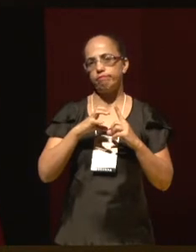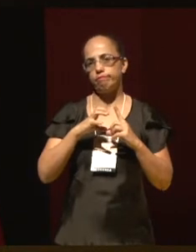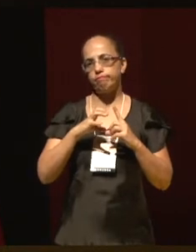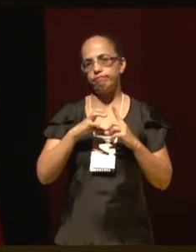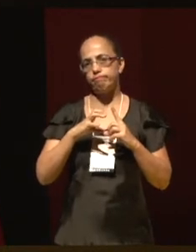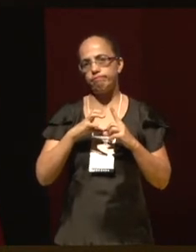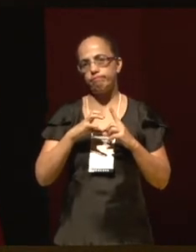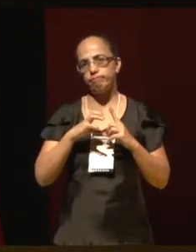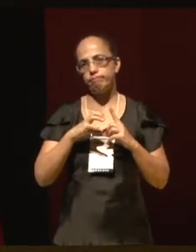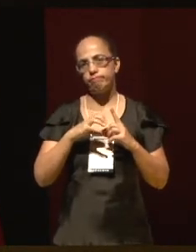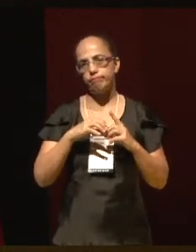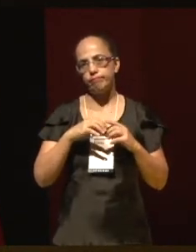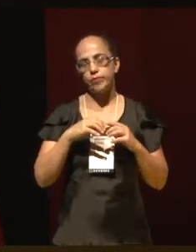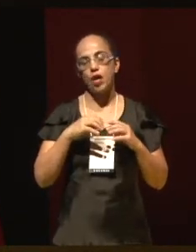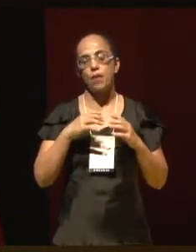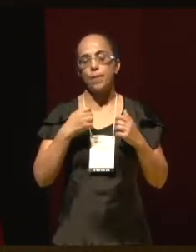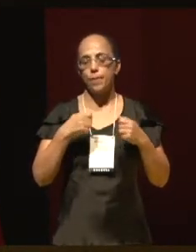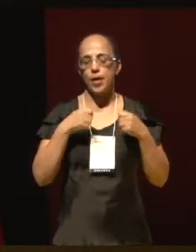Vamos acabar com a fórmula.